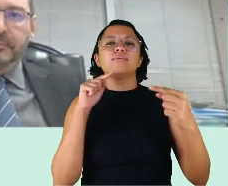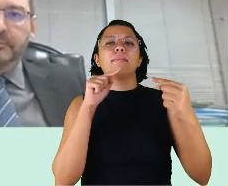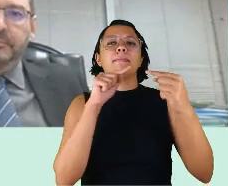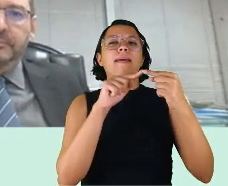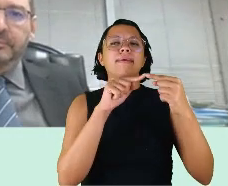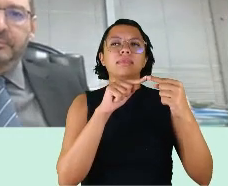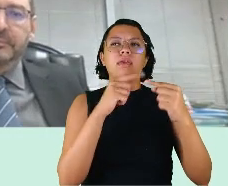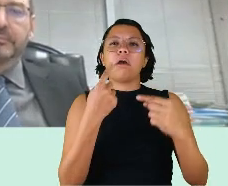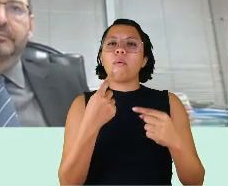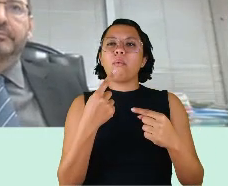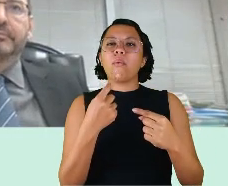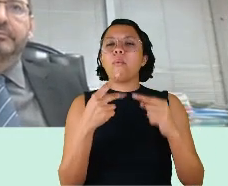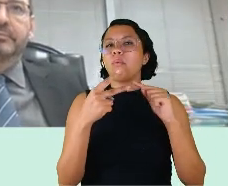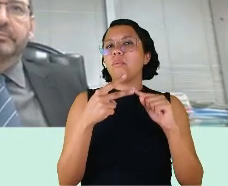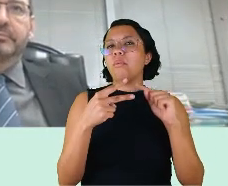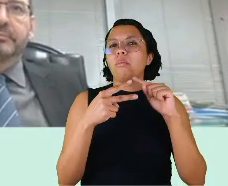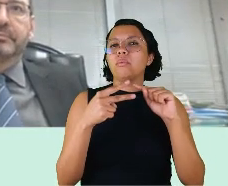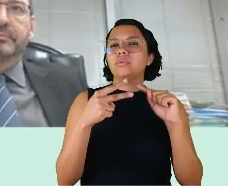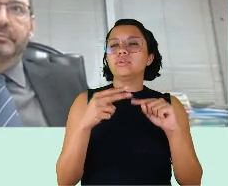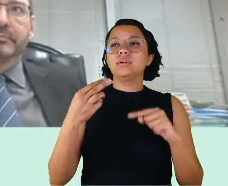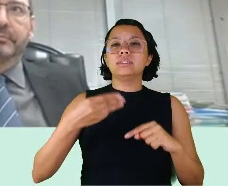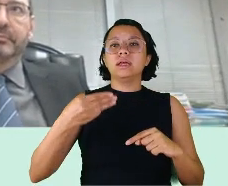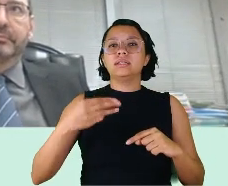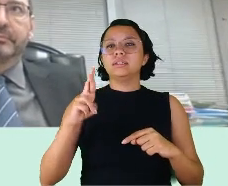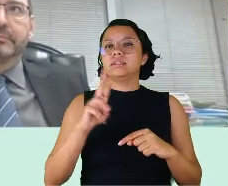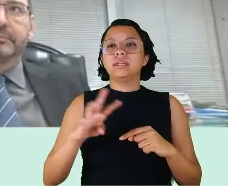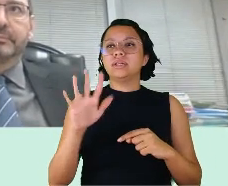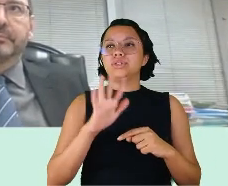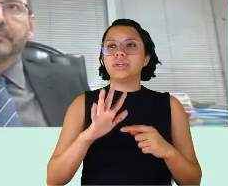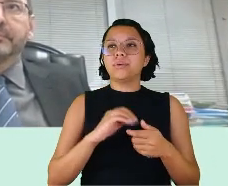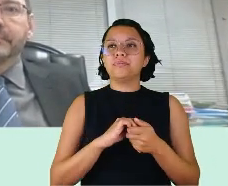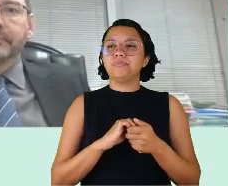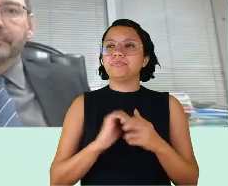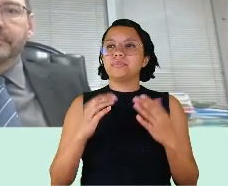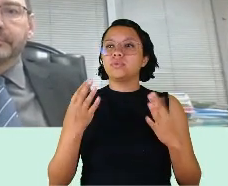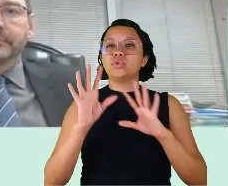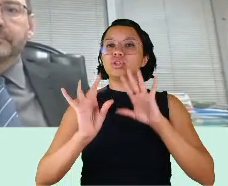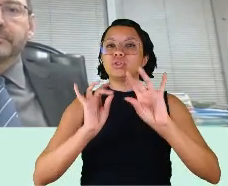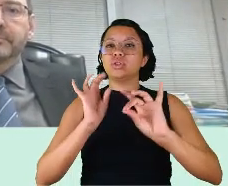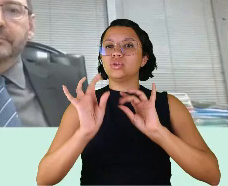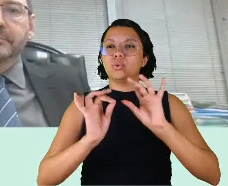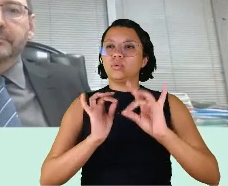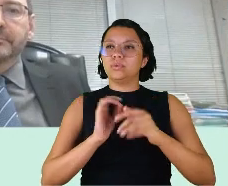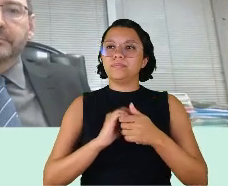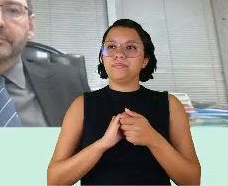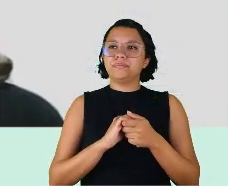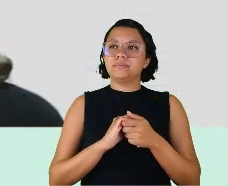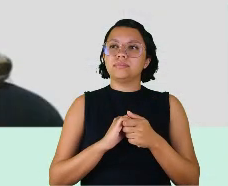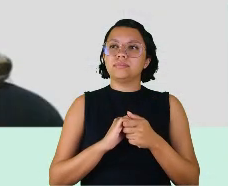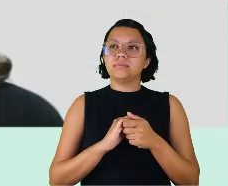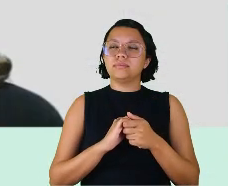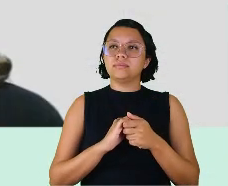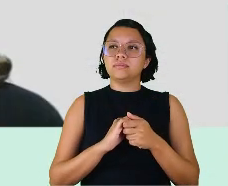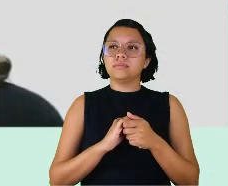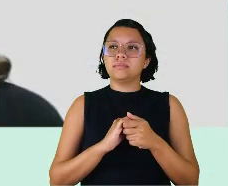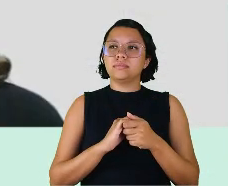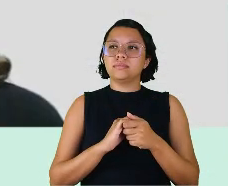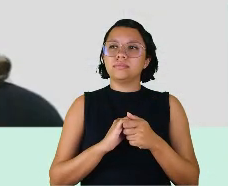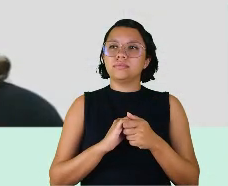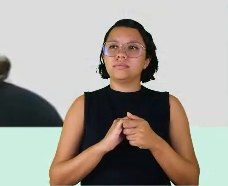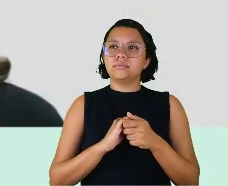de meta 1 e meta 2 na terceira região. Uhum. Aí a gente seleciona.